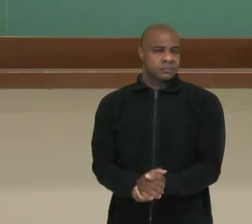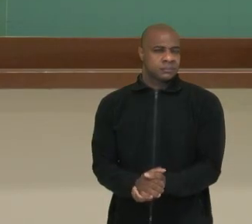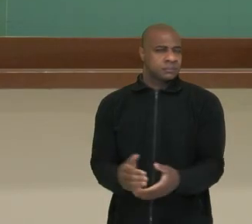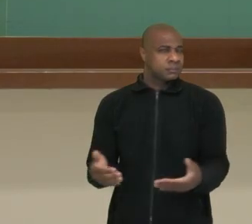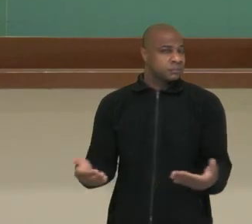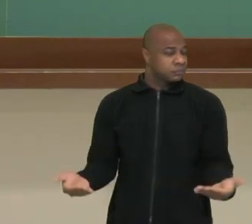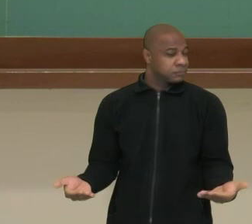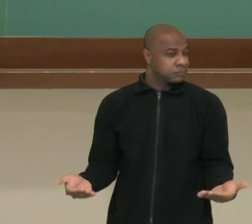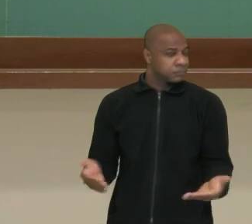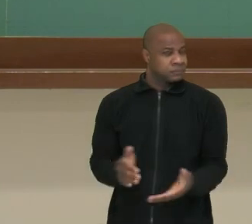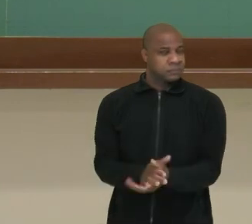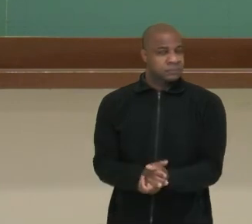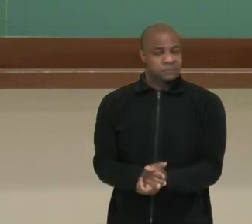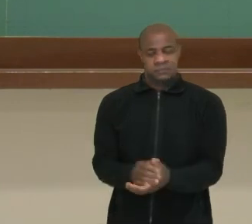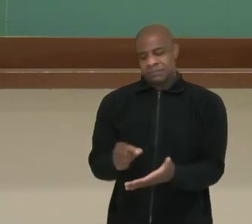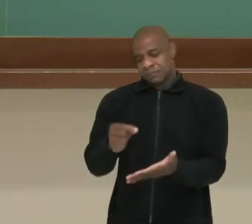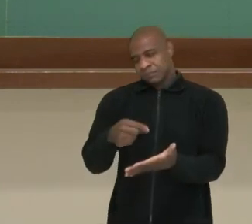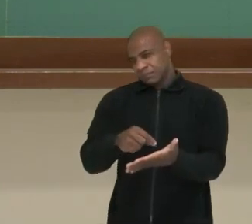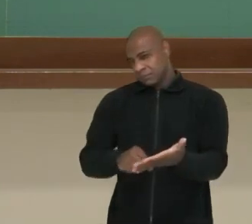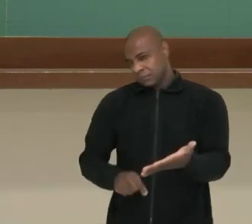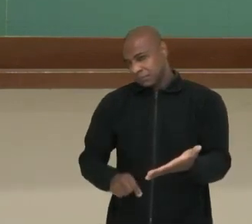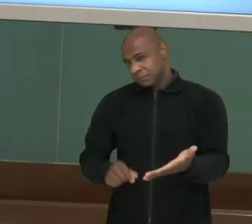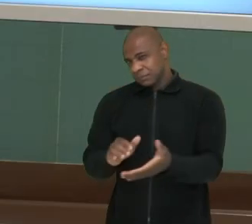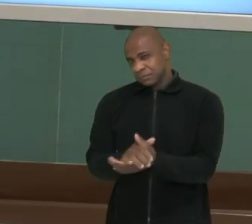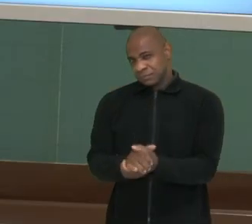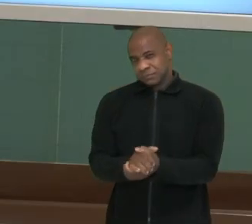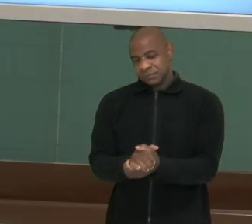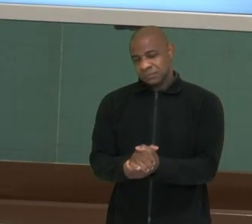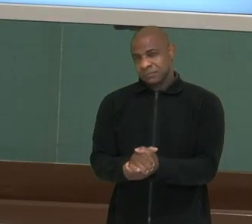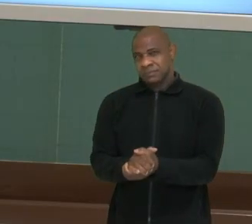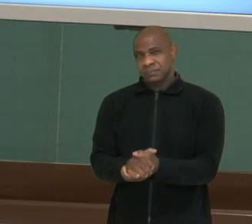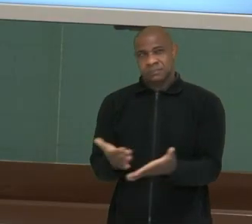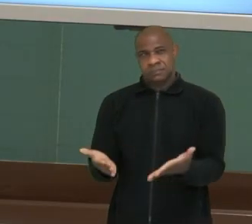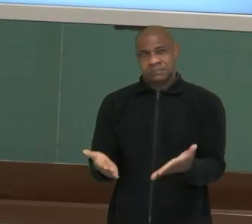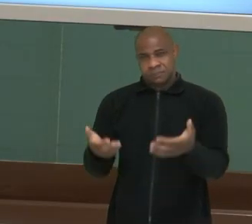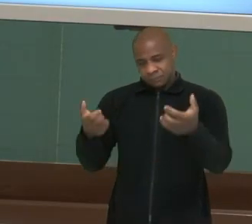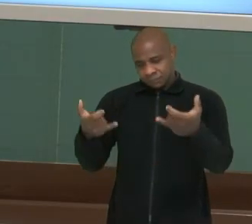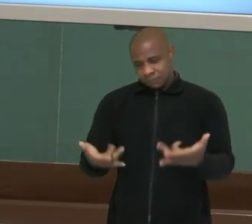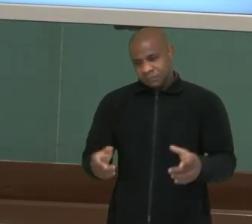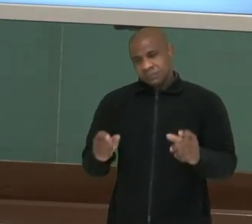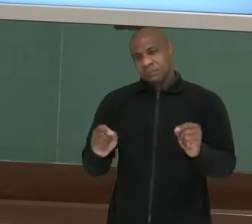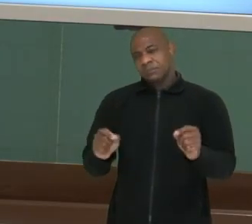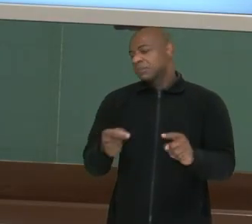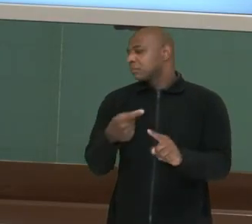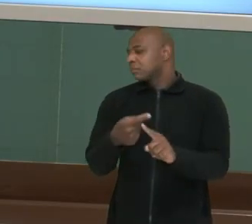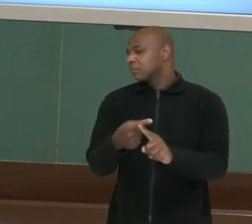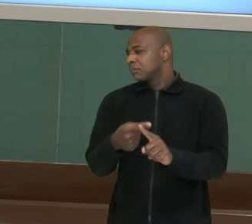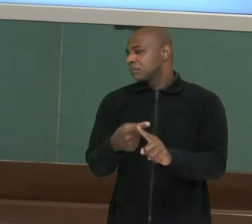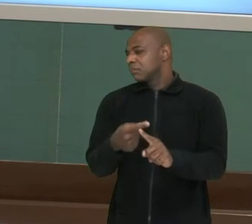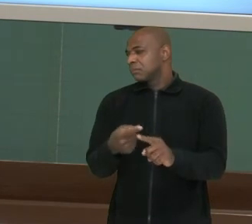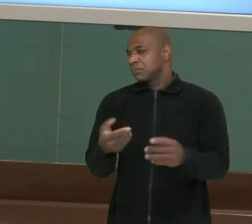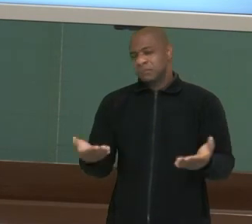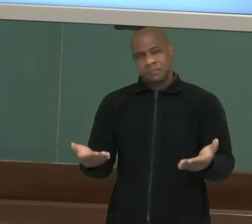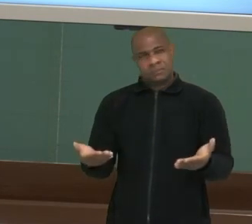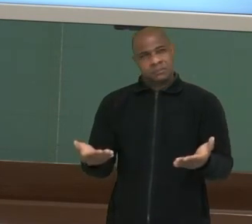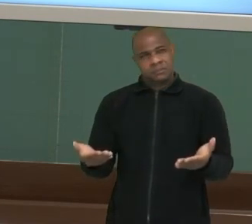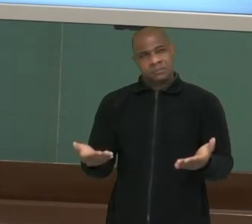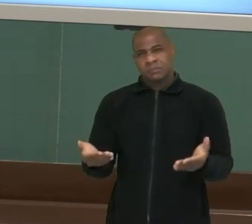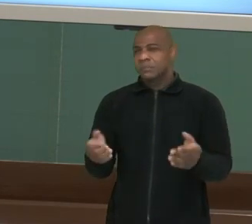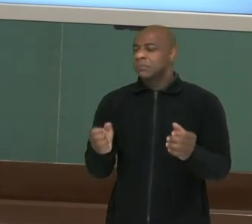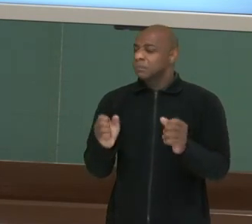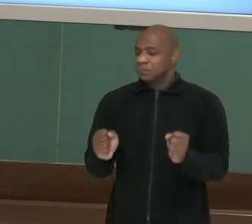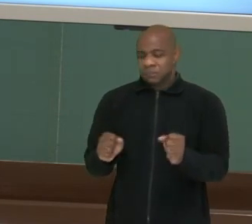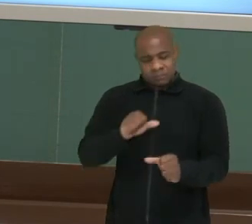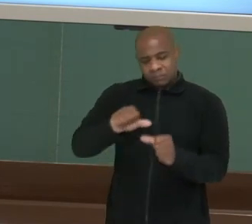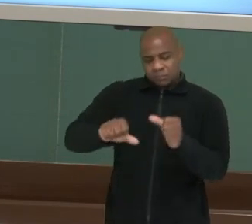Então, pessoal, vamos fazer a correção do exercício? A primeira questão ele fala o seguinte: por que pode ser